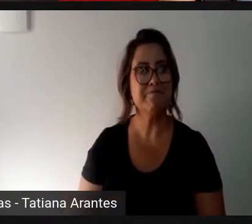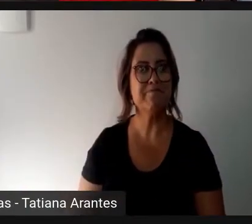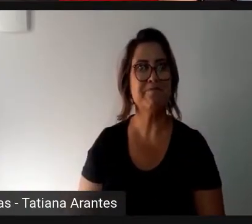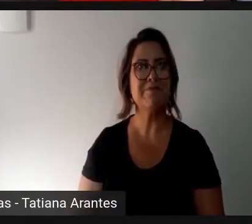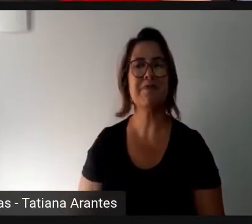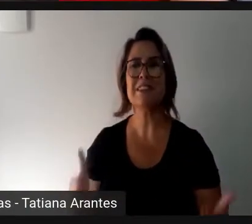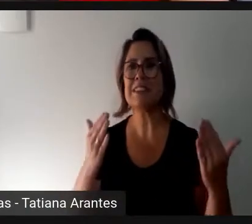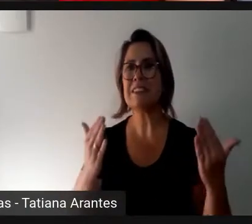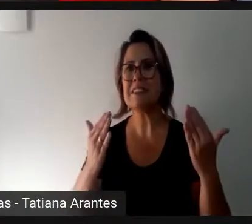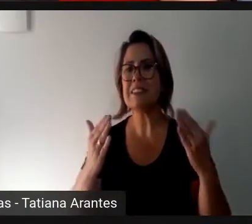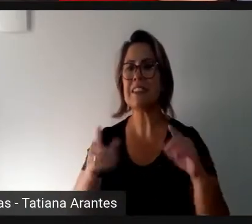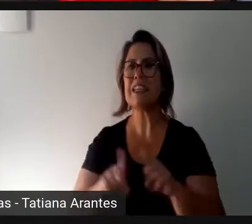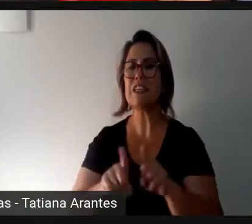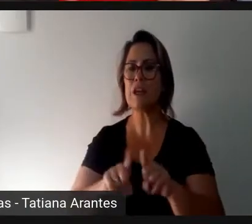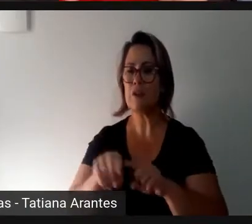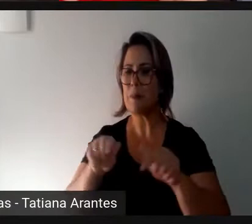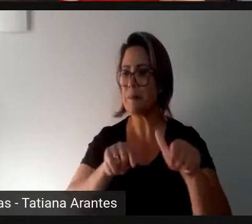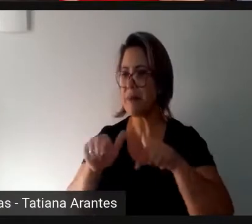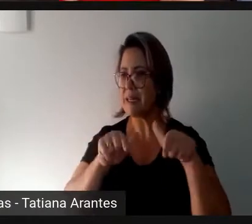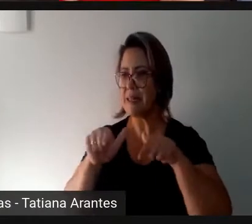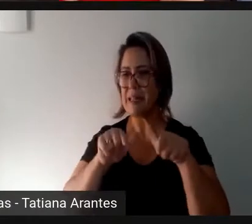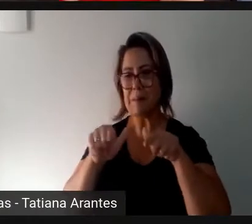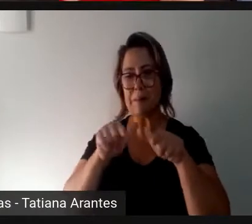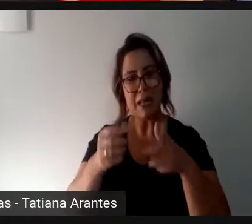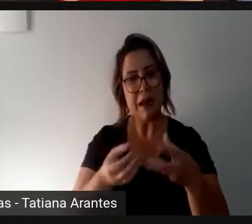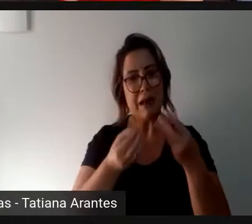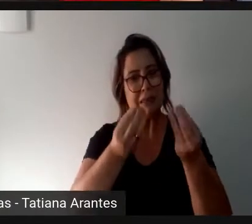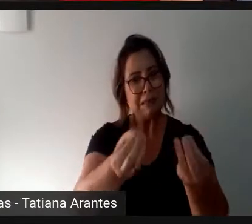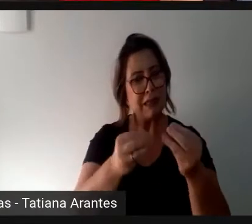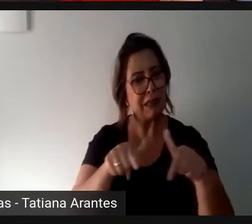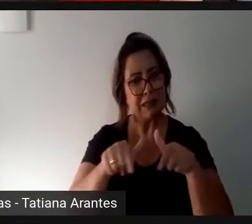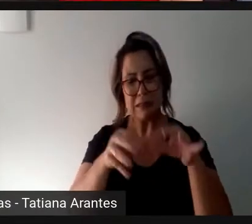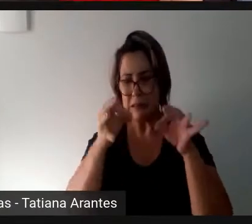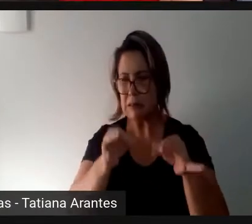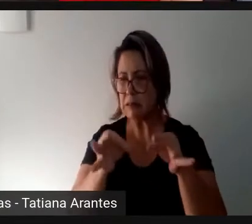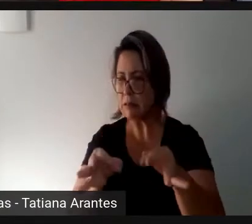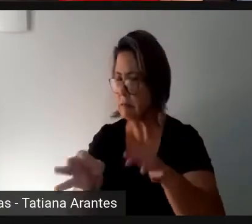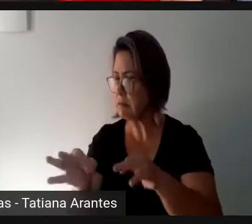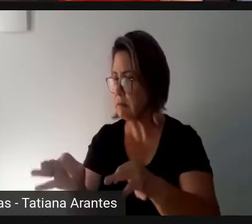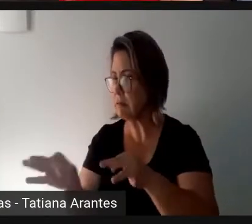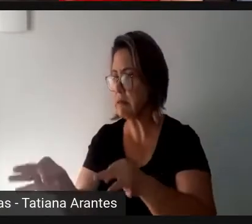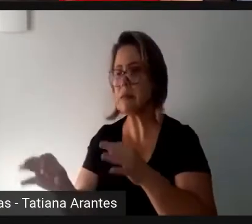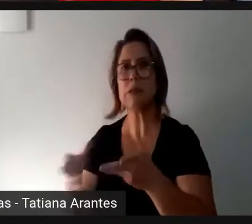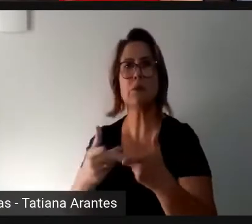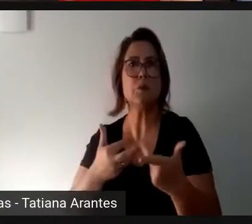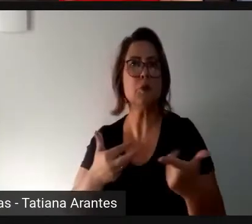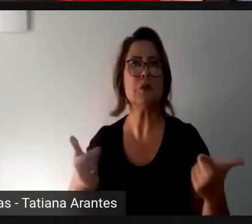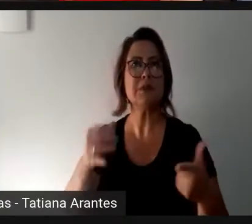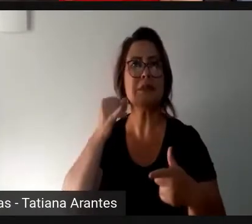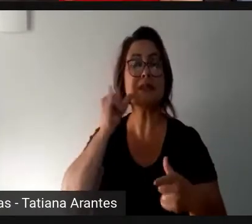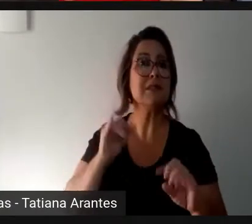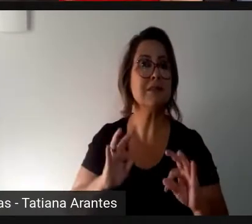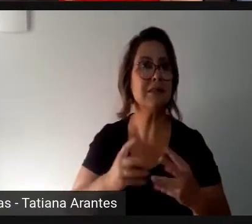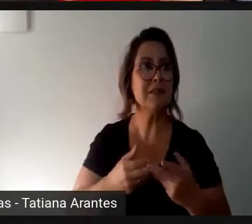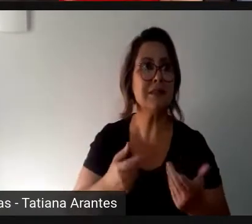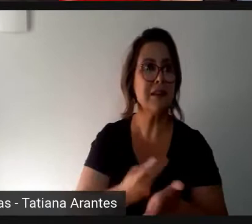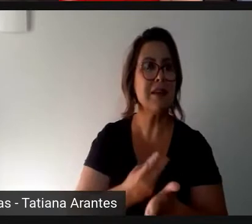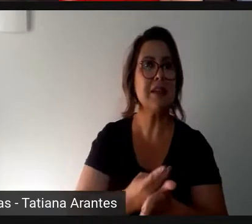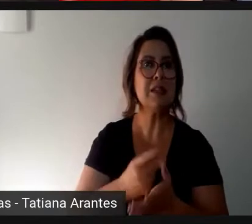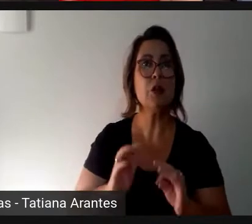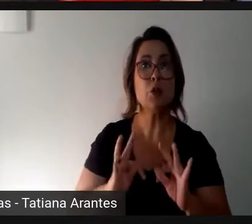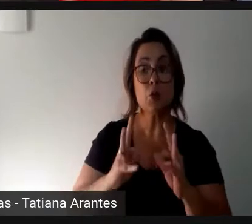entregar resultado, não obstante os interesses individuais dos agentes. Então, tudo que eu faço para alinhar